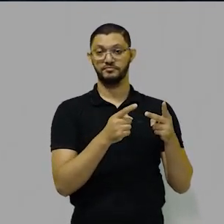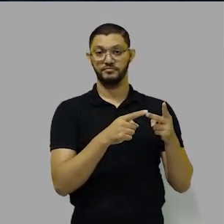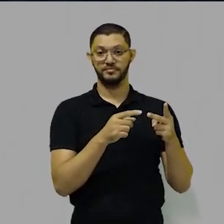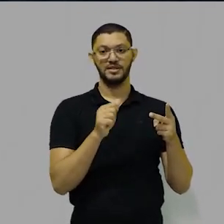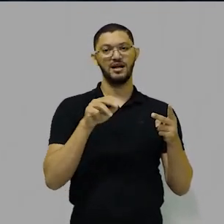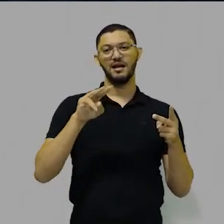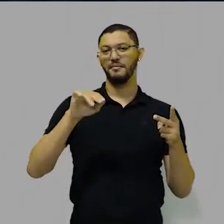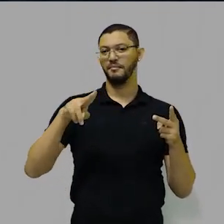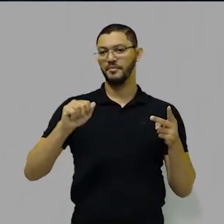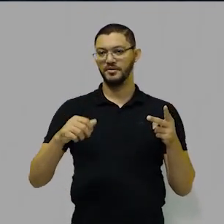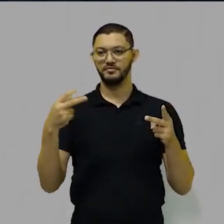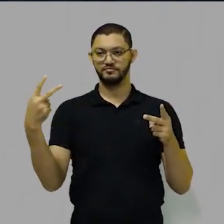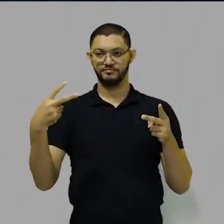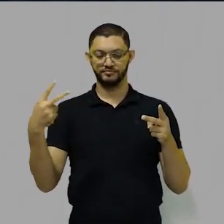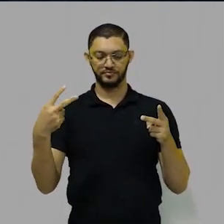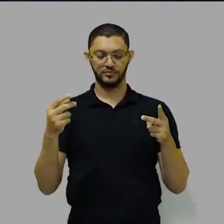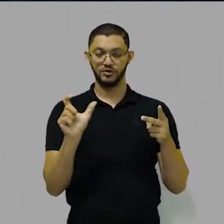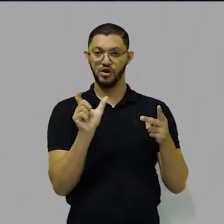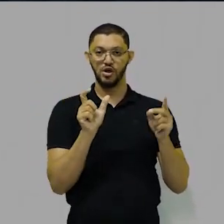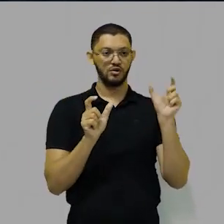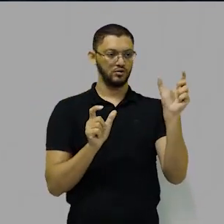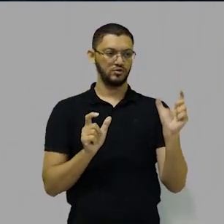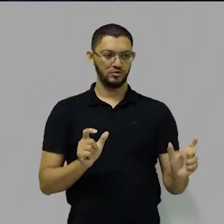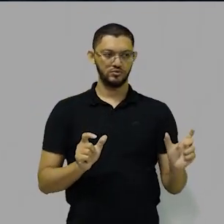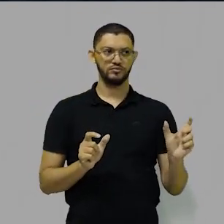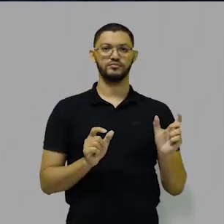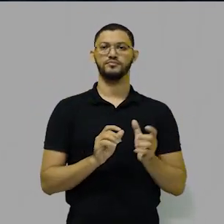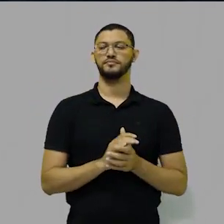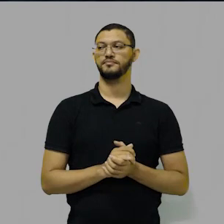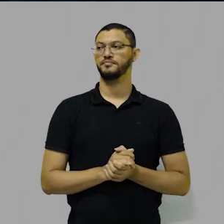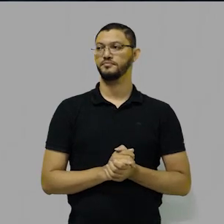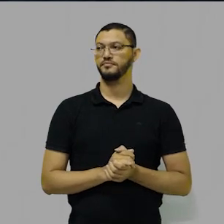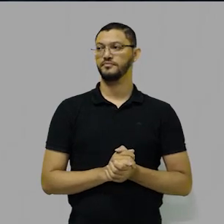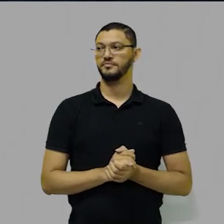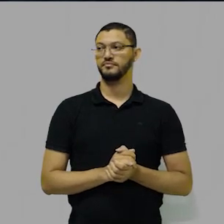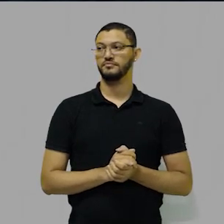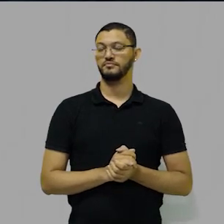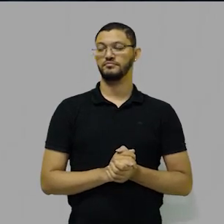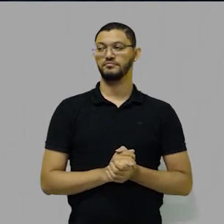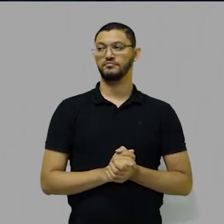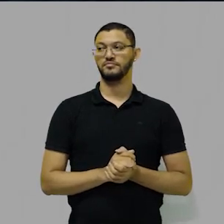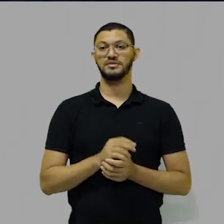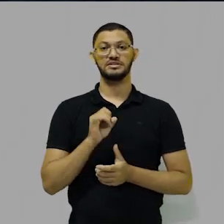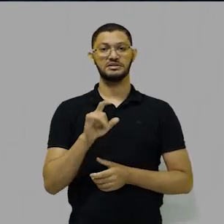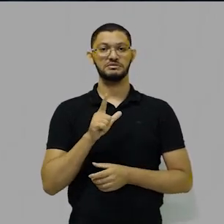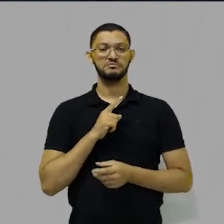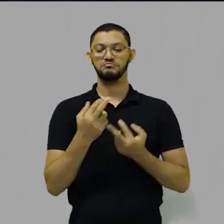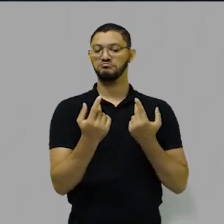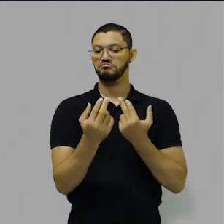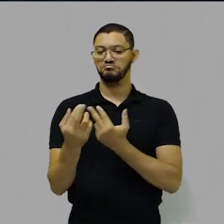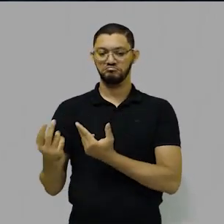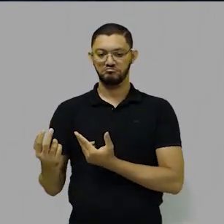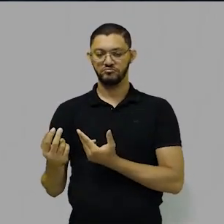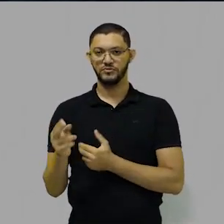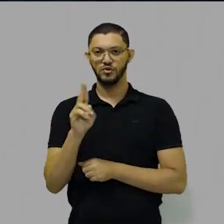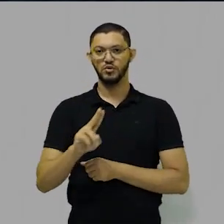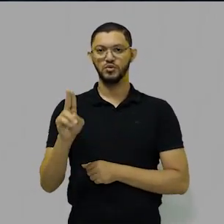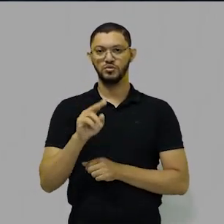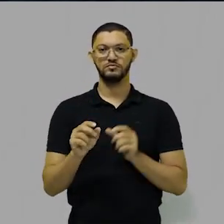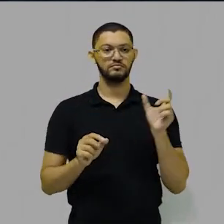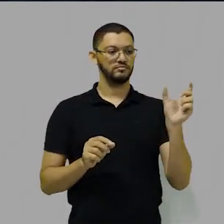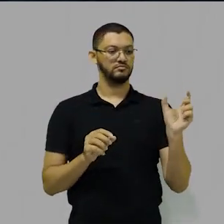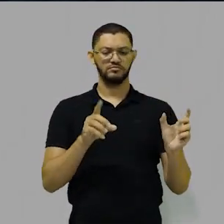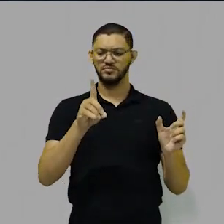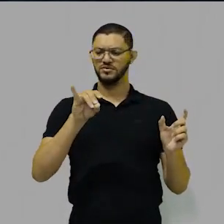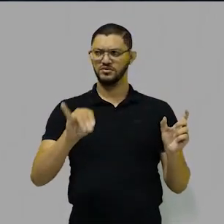Uma amina secundária, eu vou ter 2 radicais. Show? 2 radicais. Então, se forem iguais, vou usar os prefixos